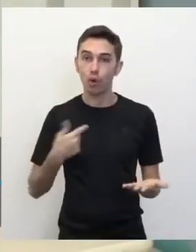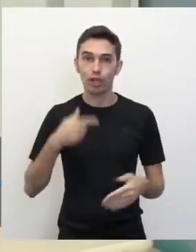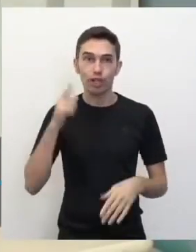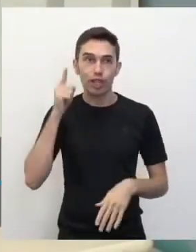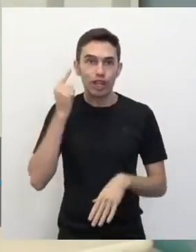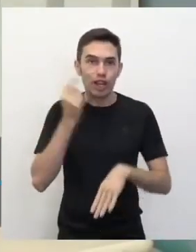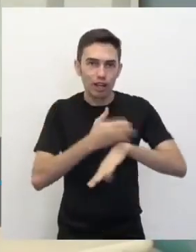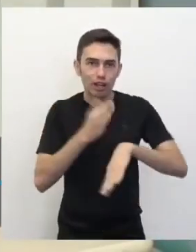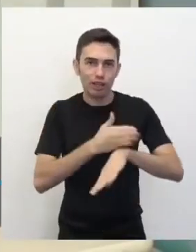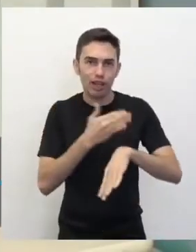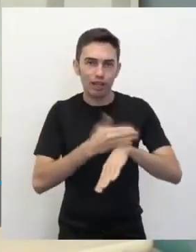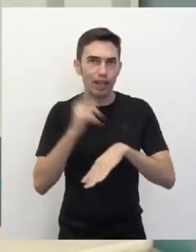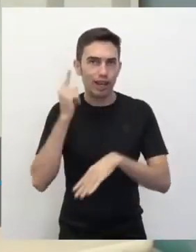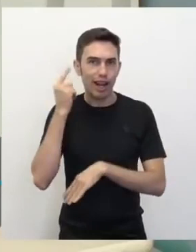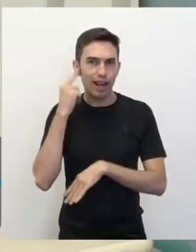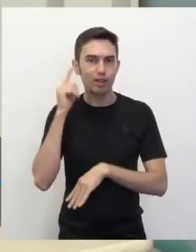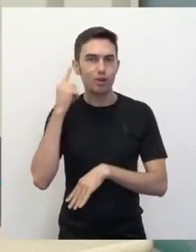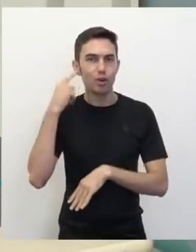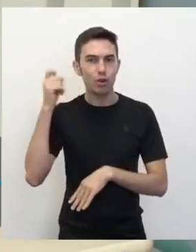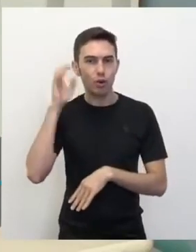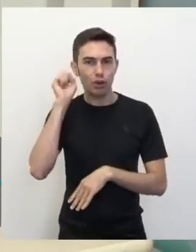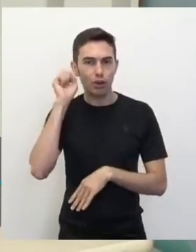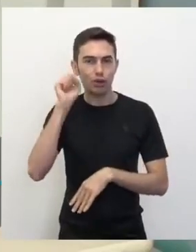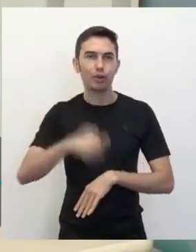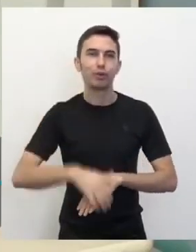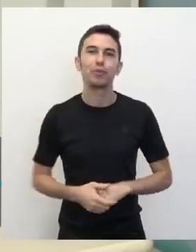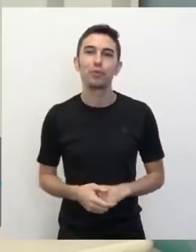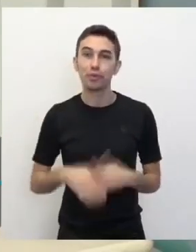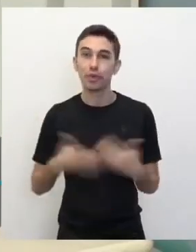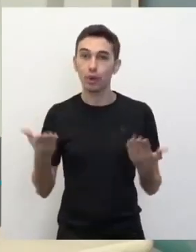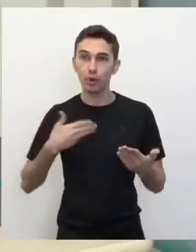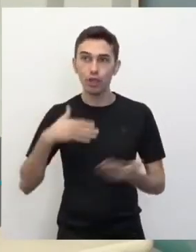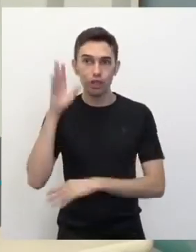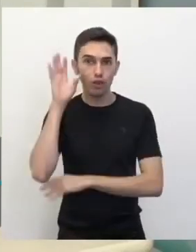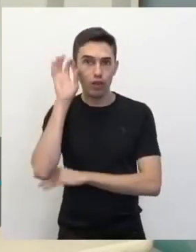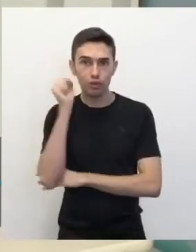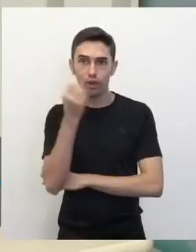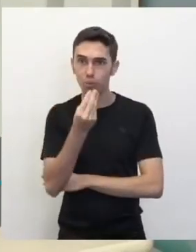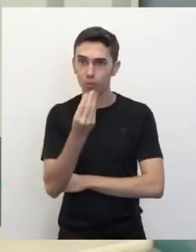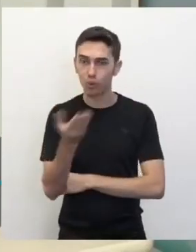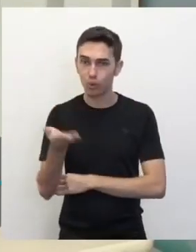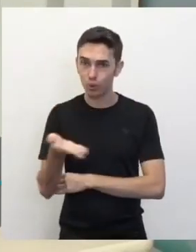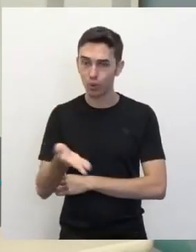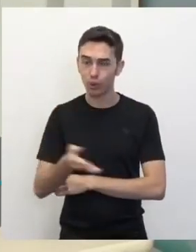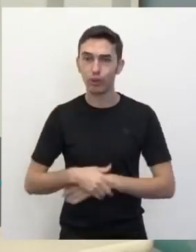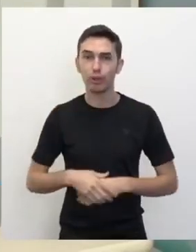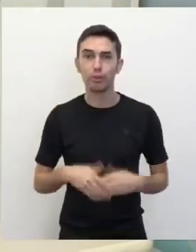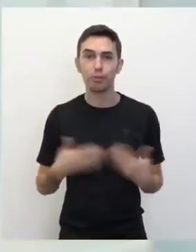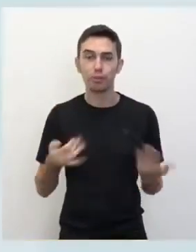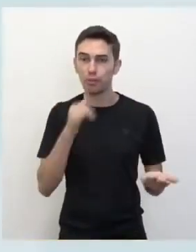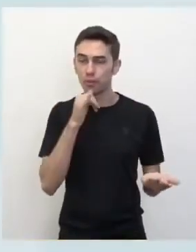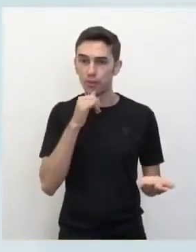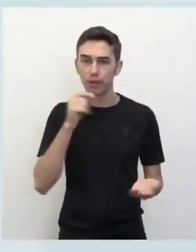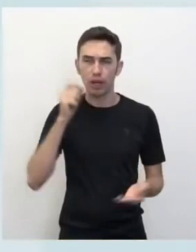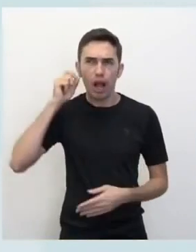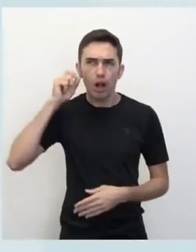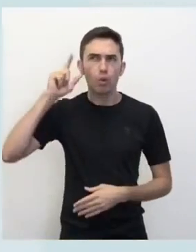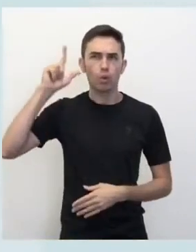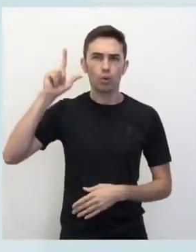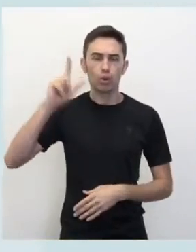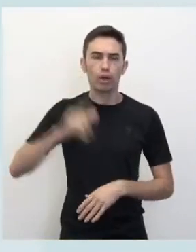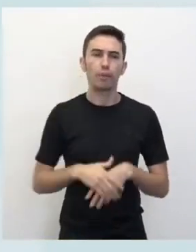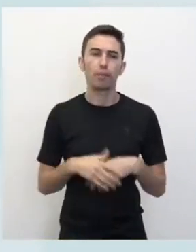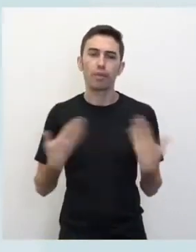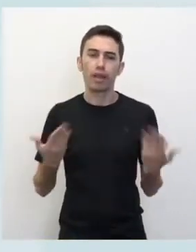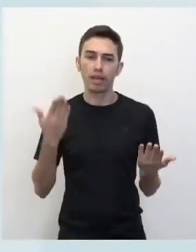O ouvido vai para a academia hoje. A gente vai ouvir muita coisa hoje. Então, por exemplo, altura. Por meio da altura, a